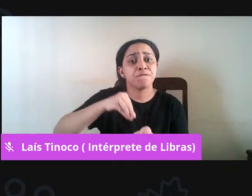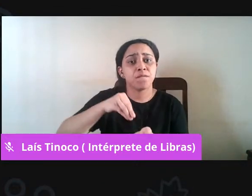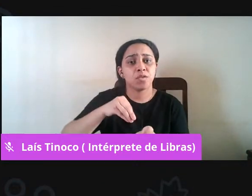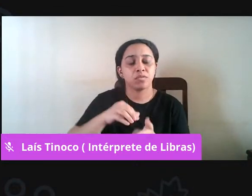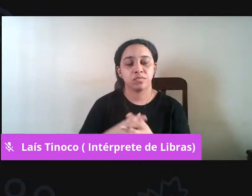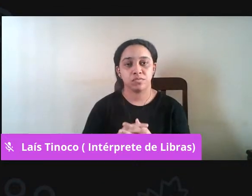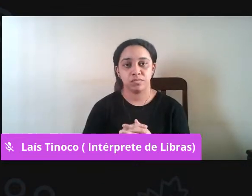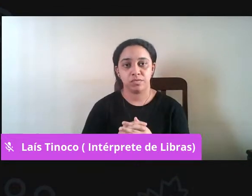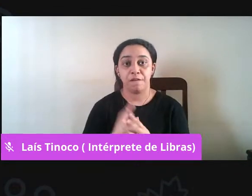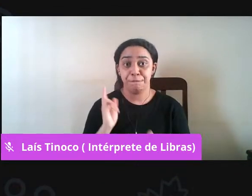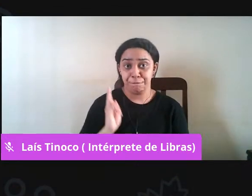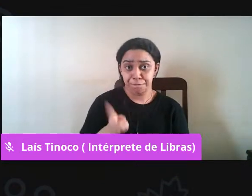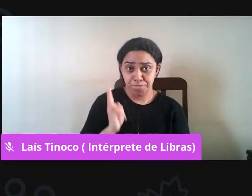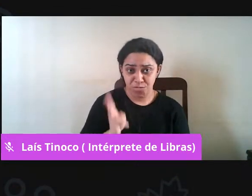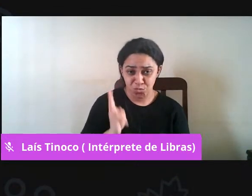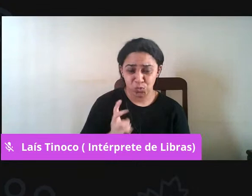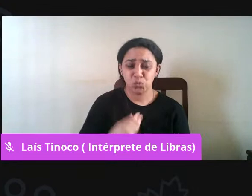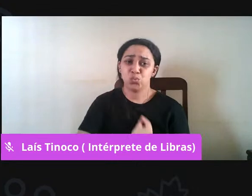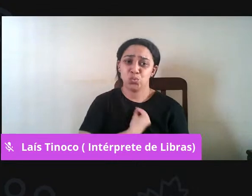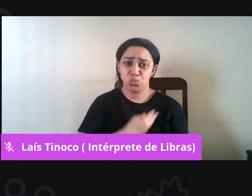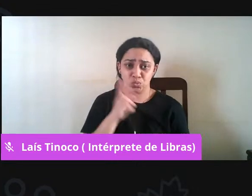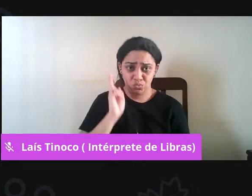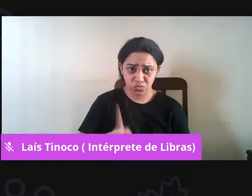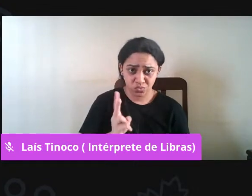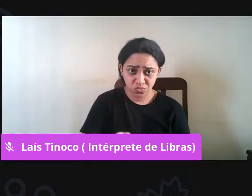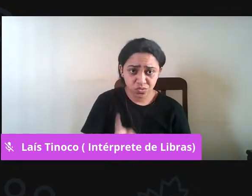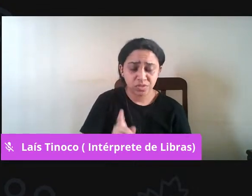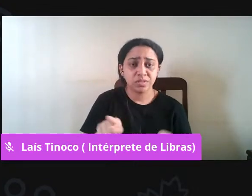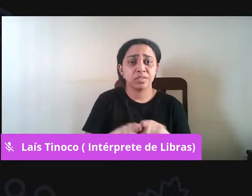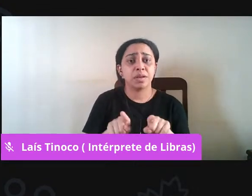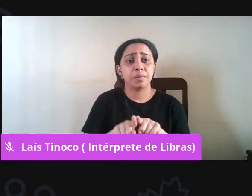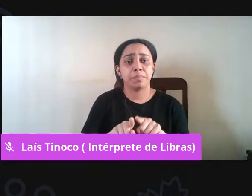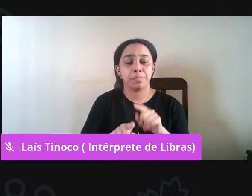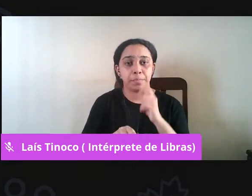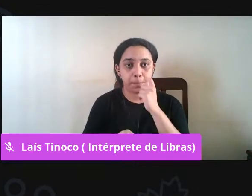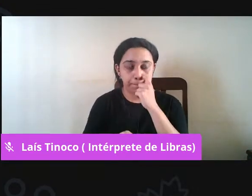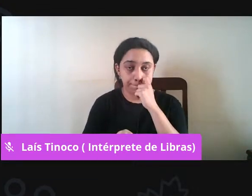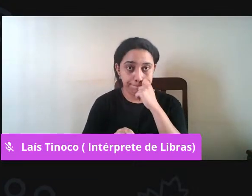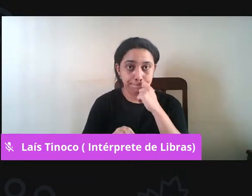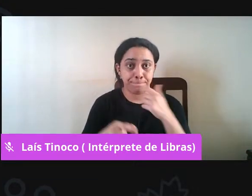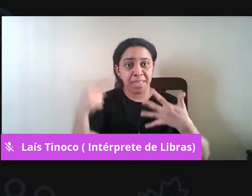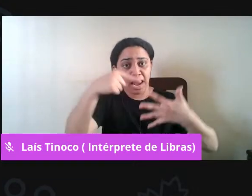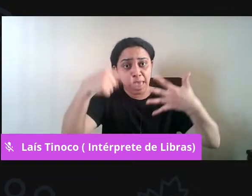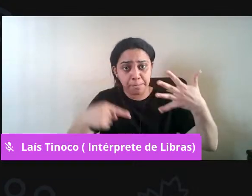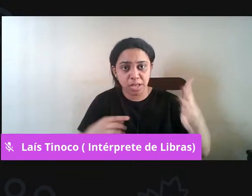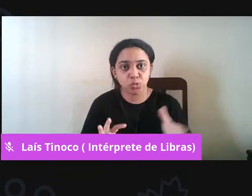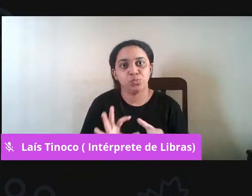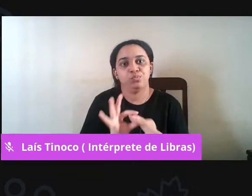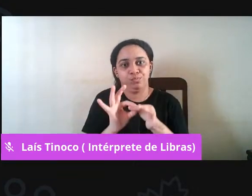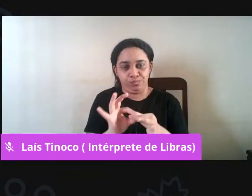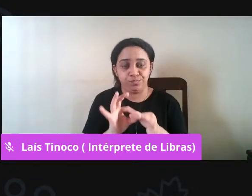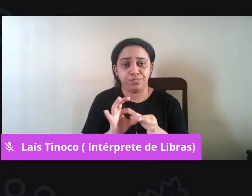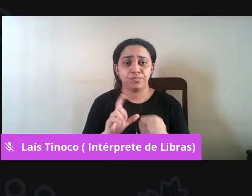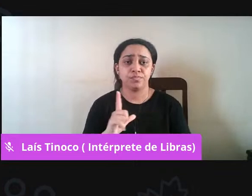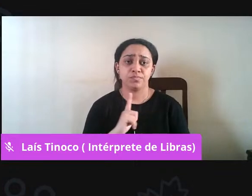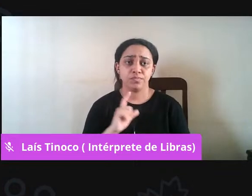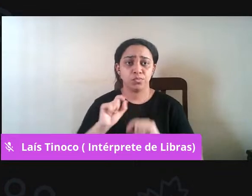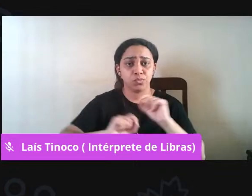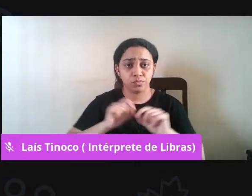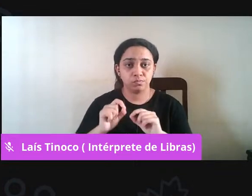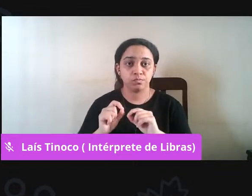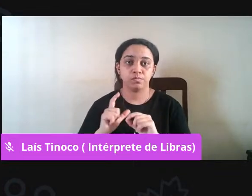por sua alta frequência de uso e da coaparição de seus elementos integrantes, por sua